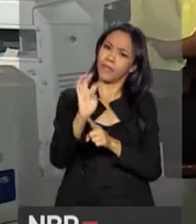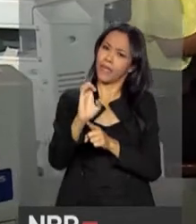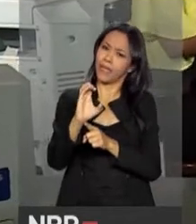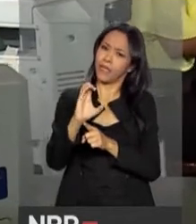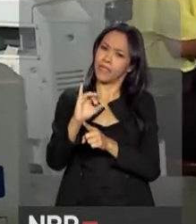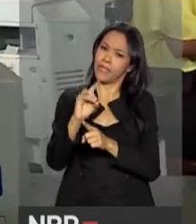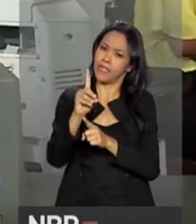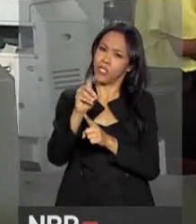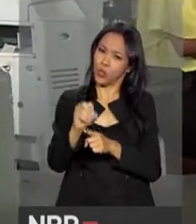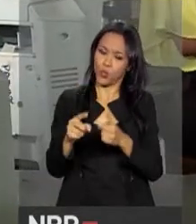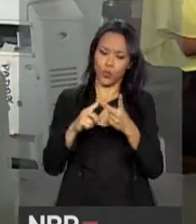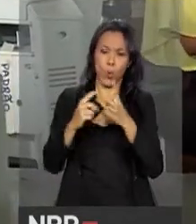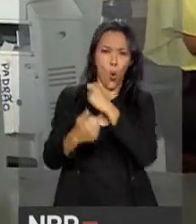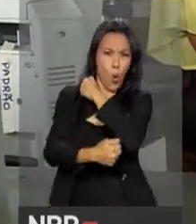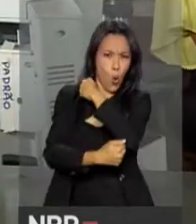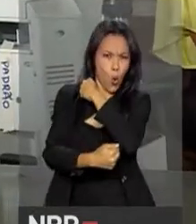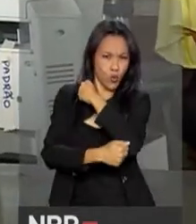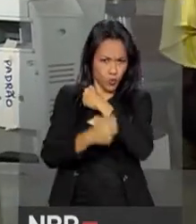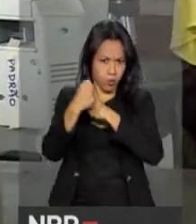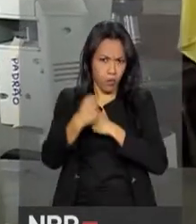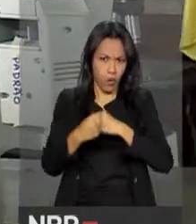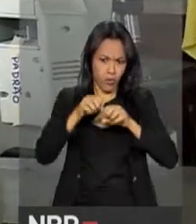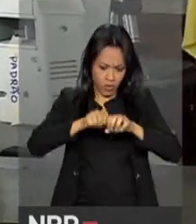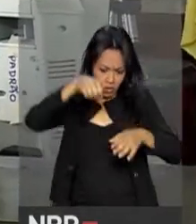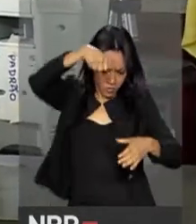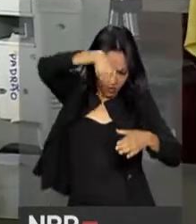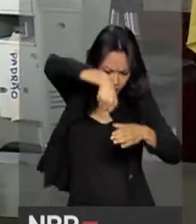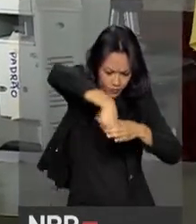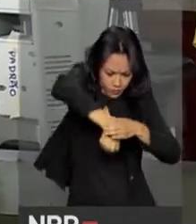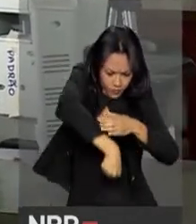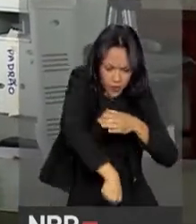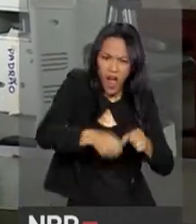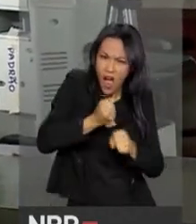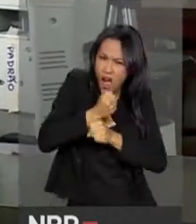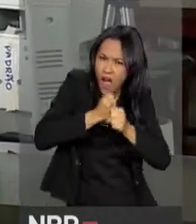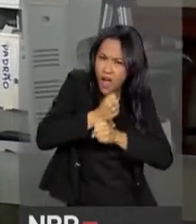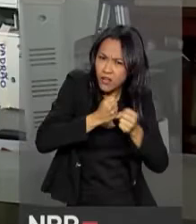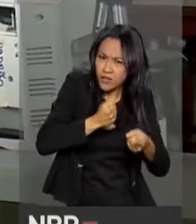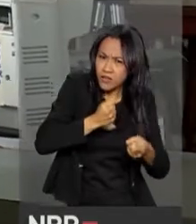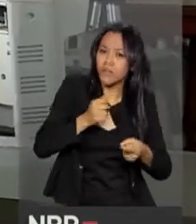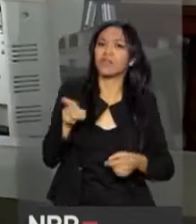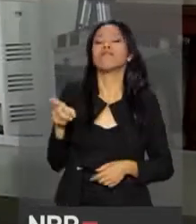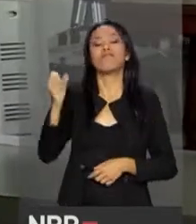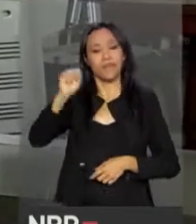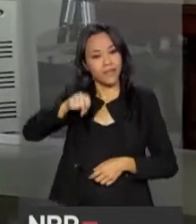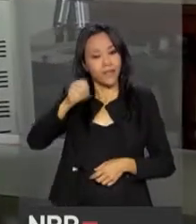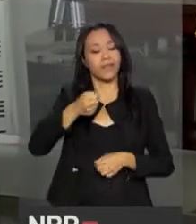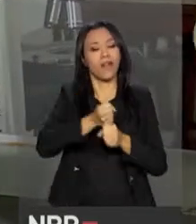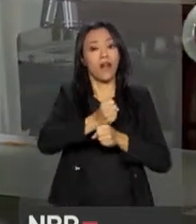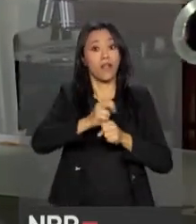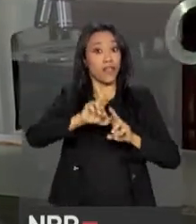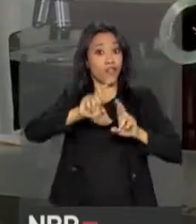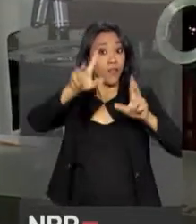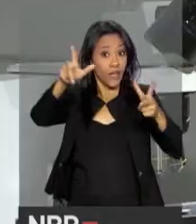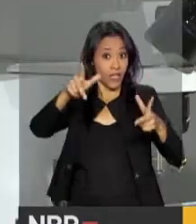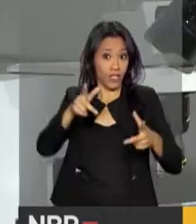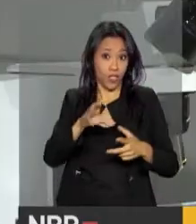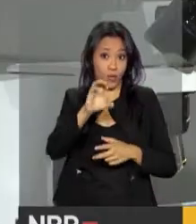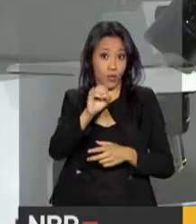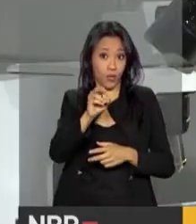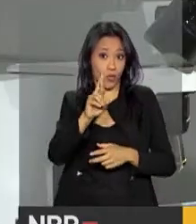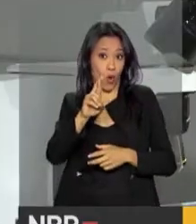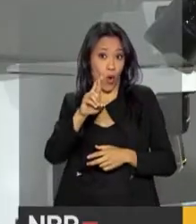ossos podem ficar armazenadas em bancos por anos explica pra gente isso os tecidos diferentes dos órgãos são